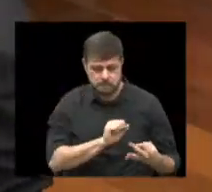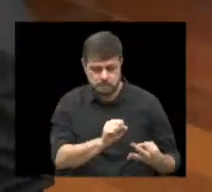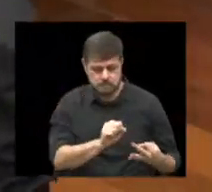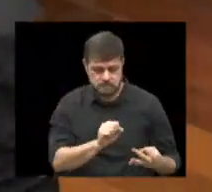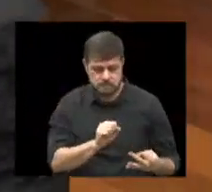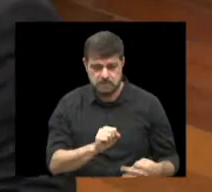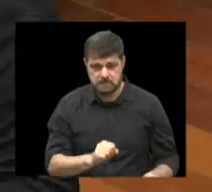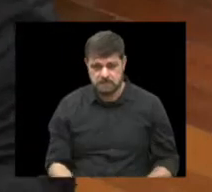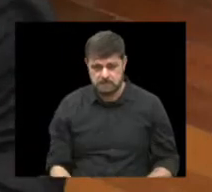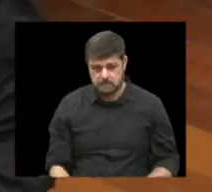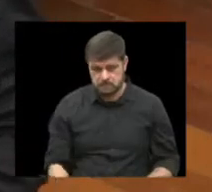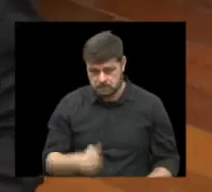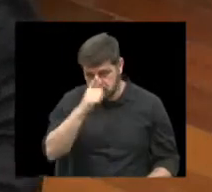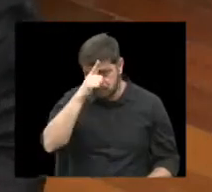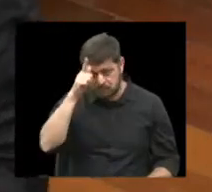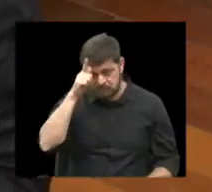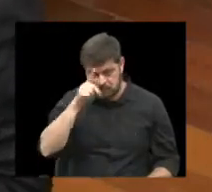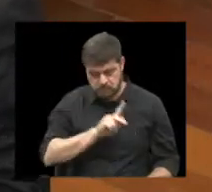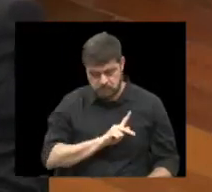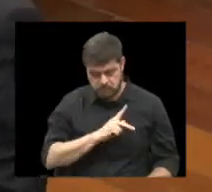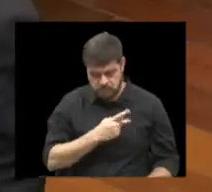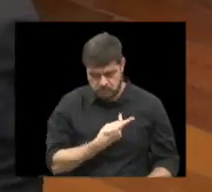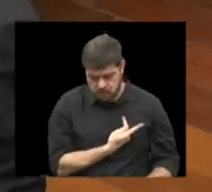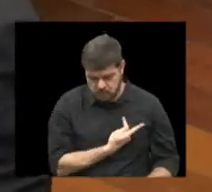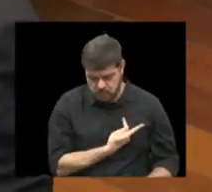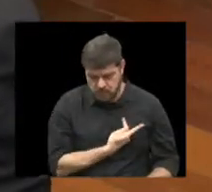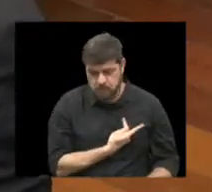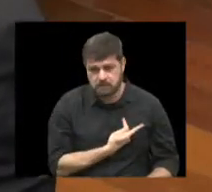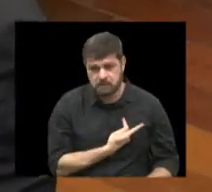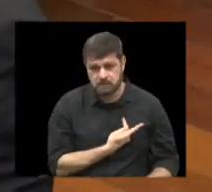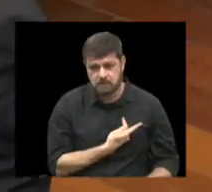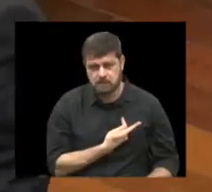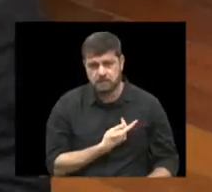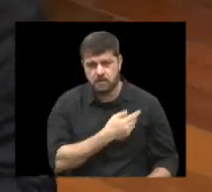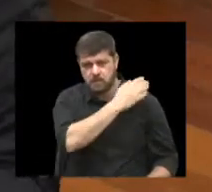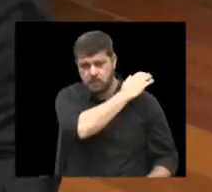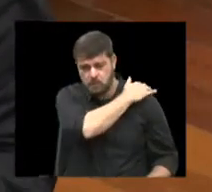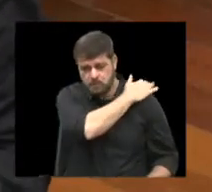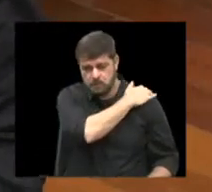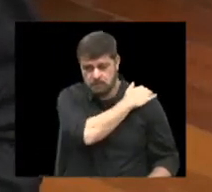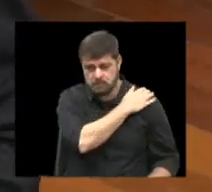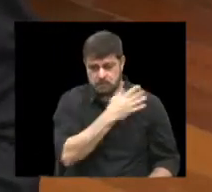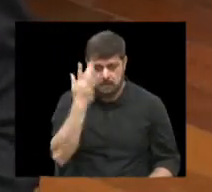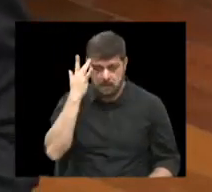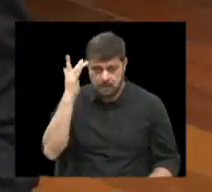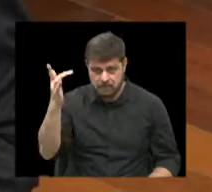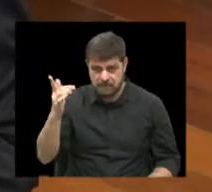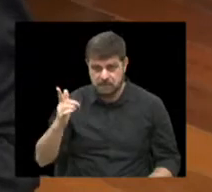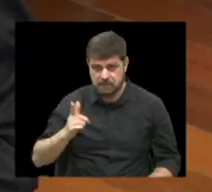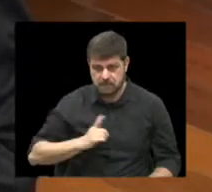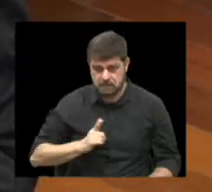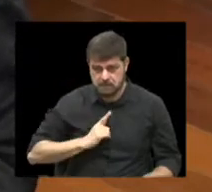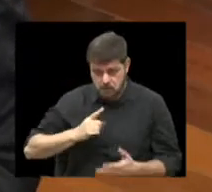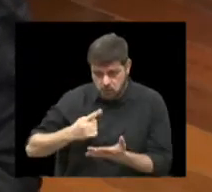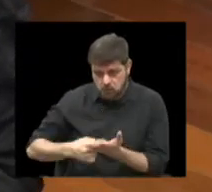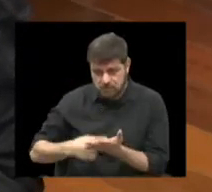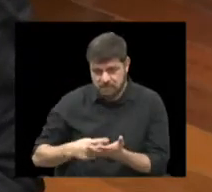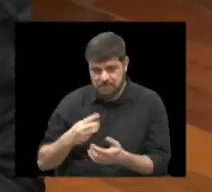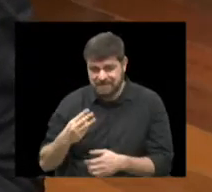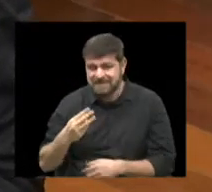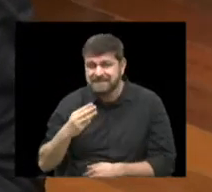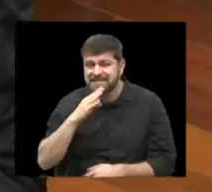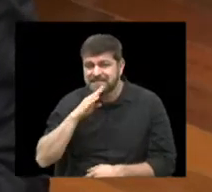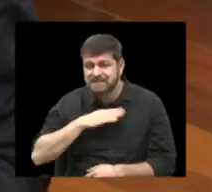Peta, Paulo Haddad e Tico, que amanhã nós temos aquele agendamento às 15 horas do